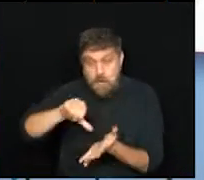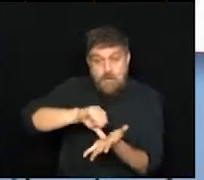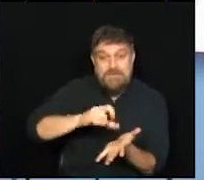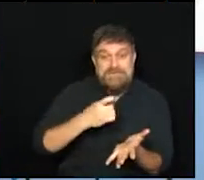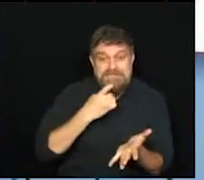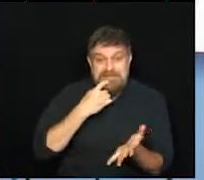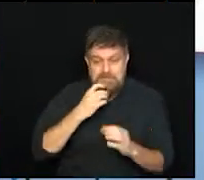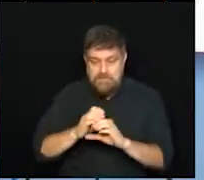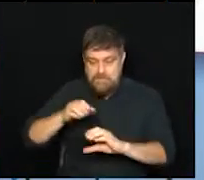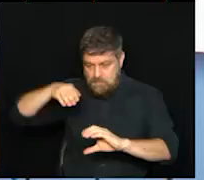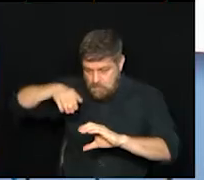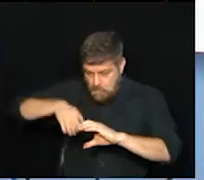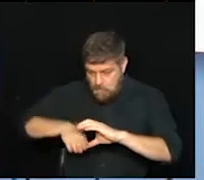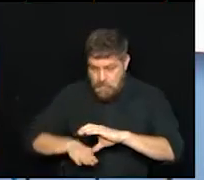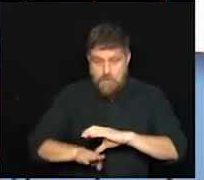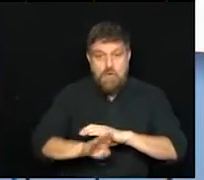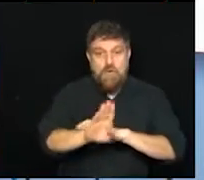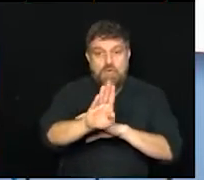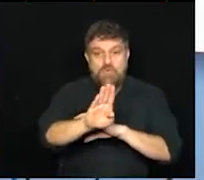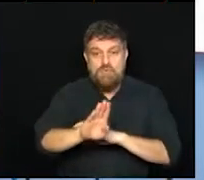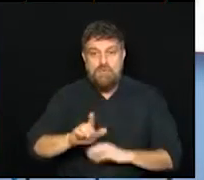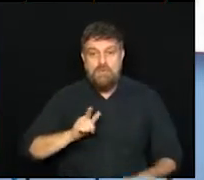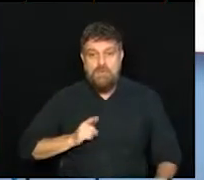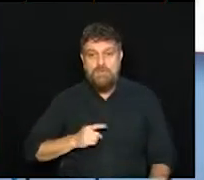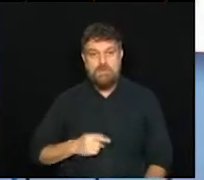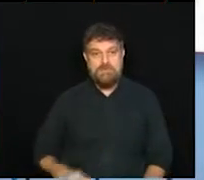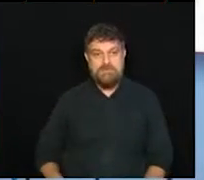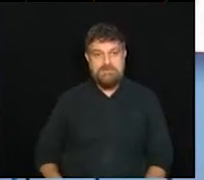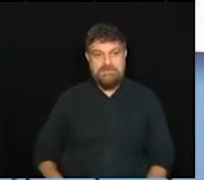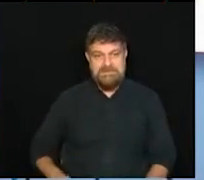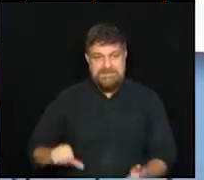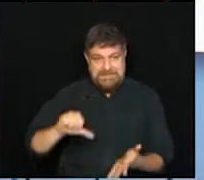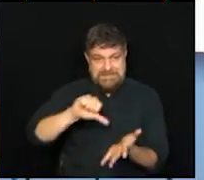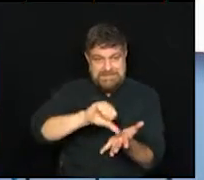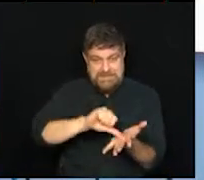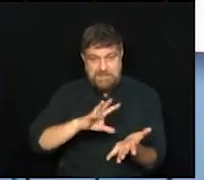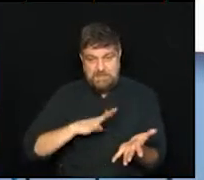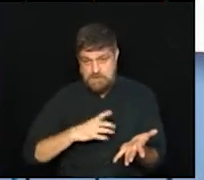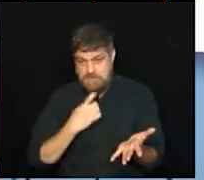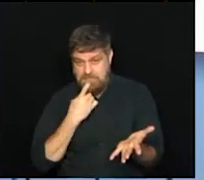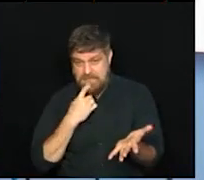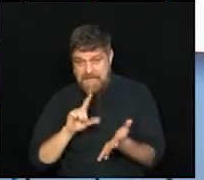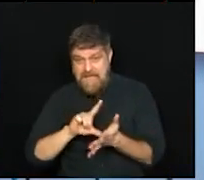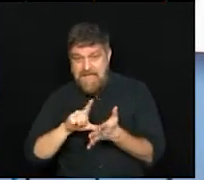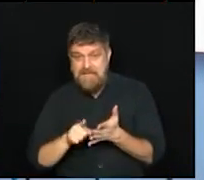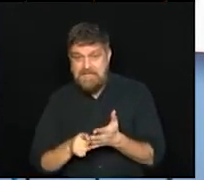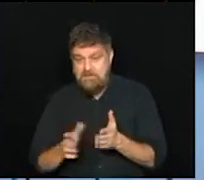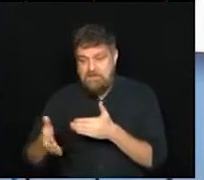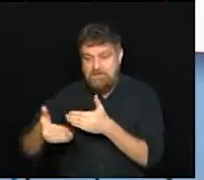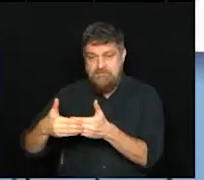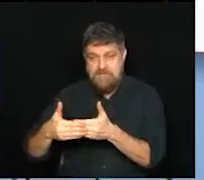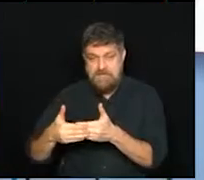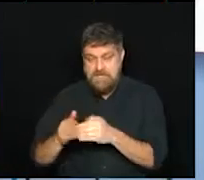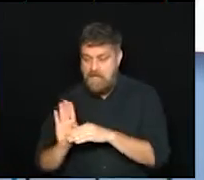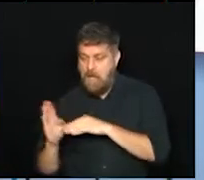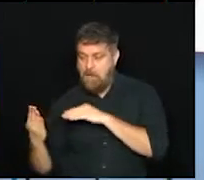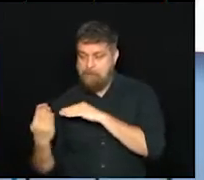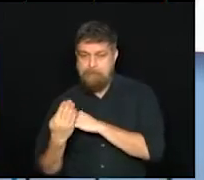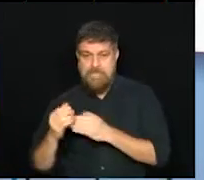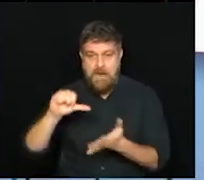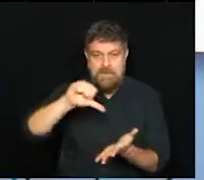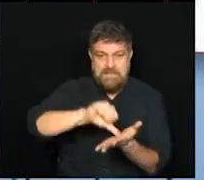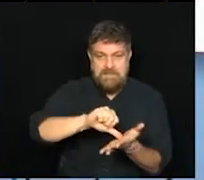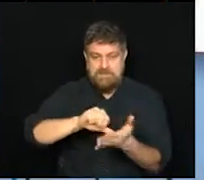túnel Joá Penteado. Primeiro no sentido centro, bairro, e depois no sentido bairro-centro.